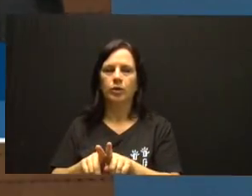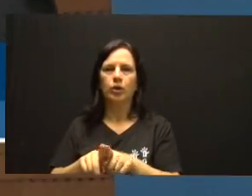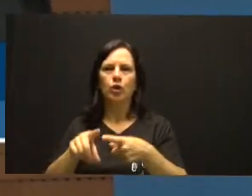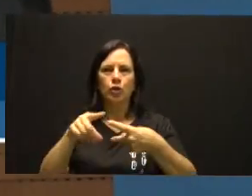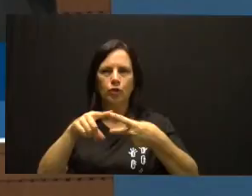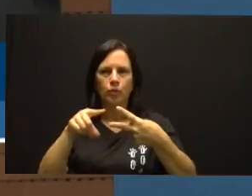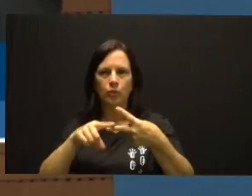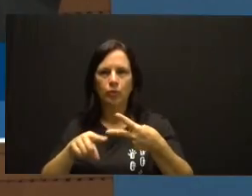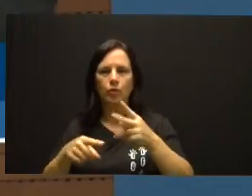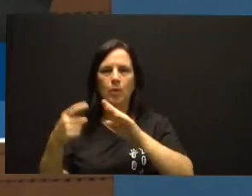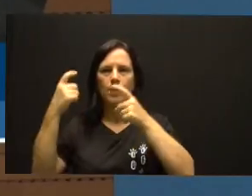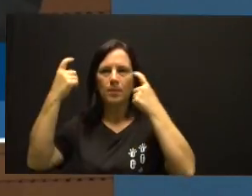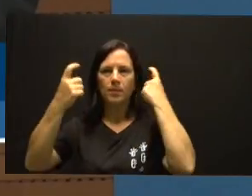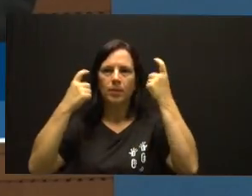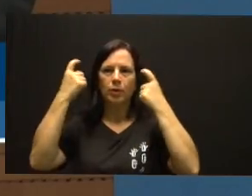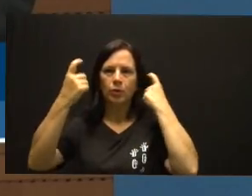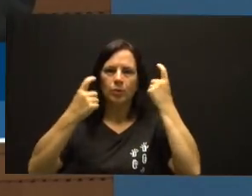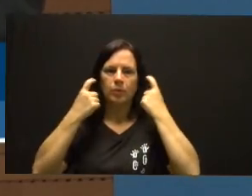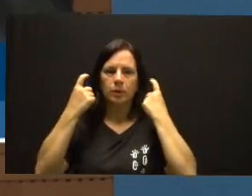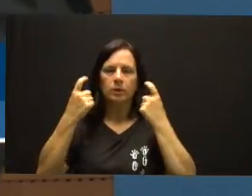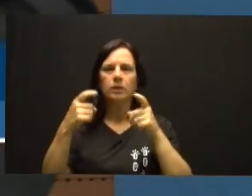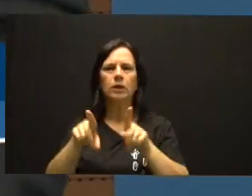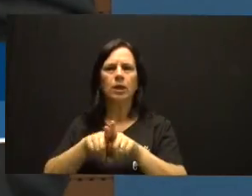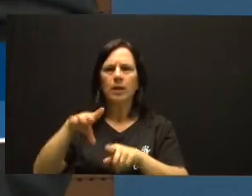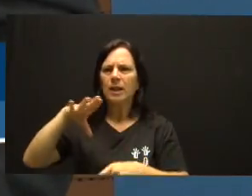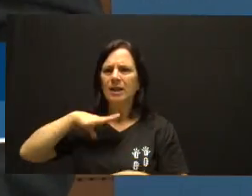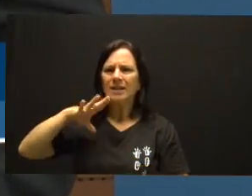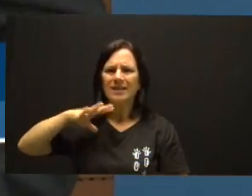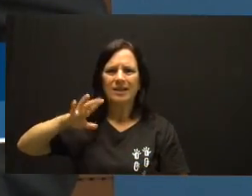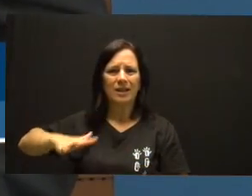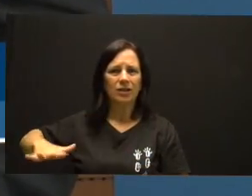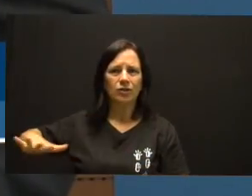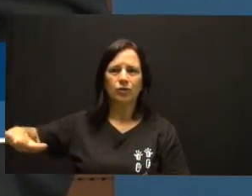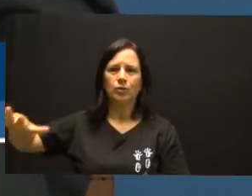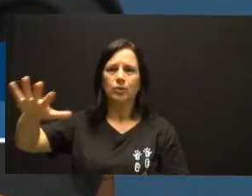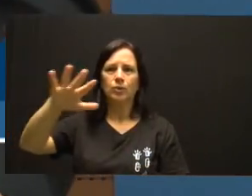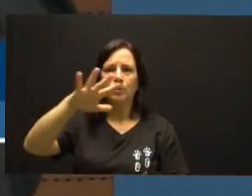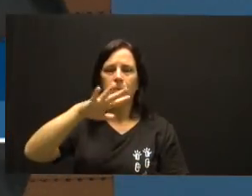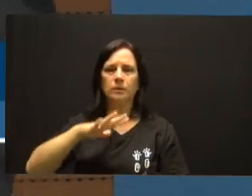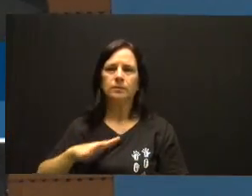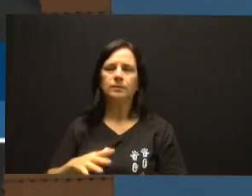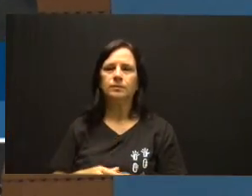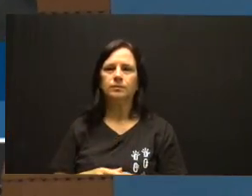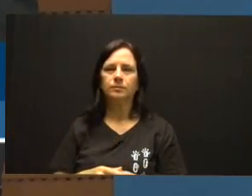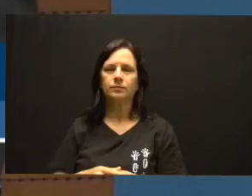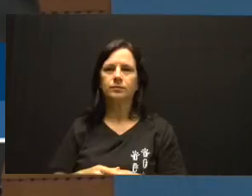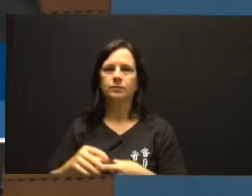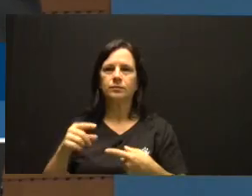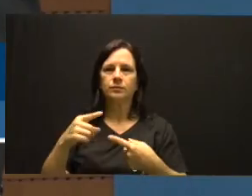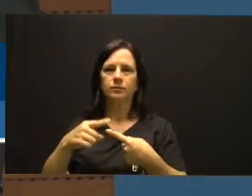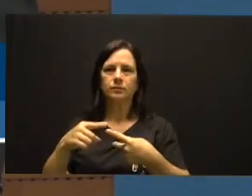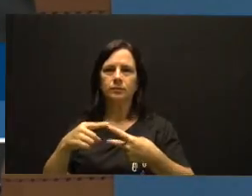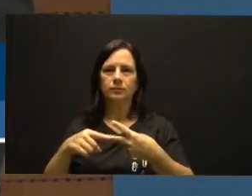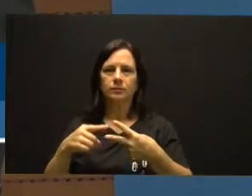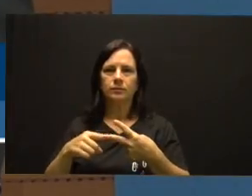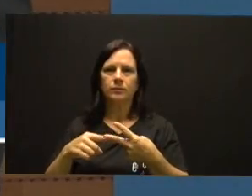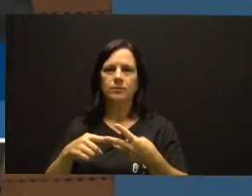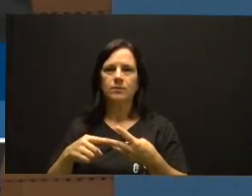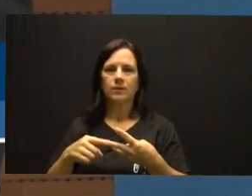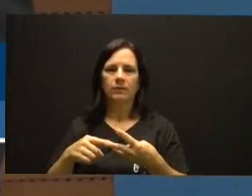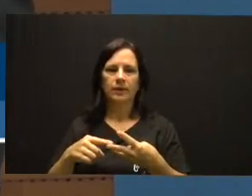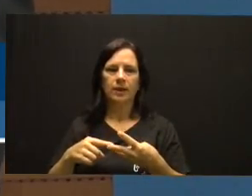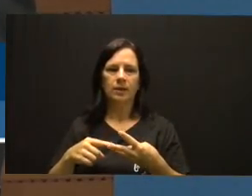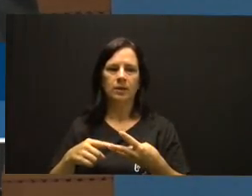a preocupação ela é na cidade inteira de Cubatão. E pontos que antes não enchia, vereador,